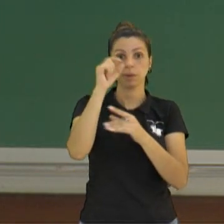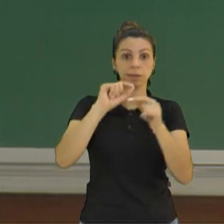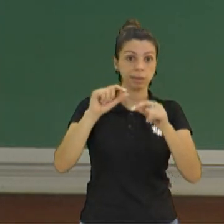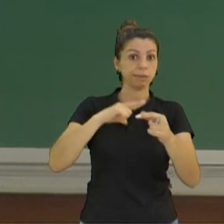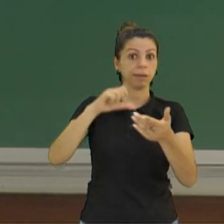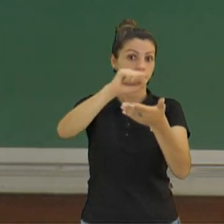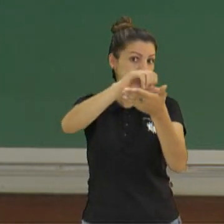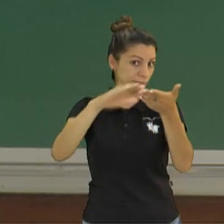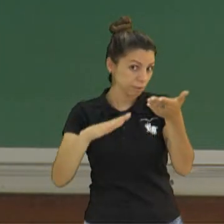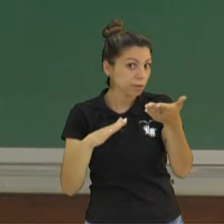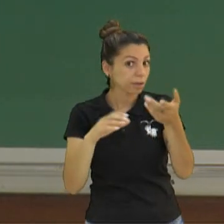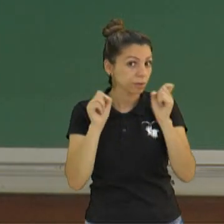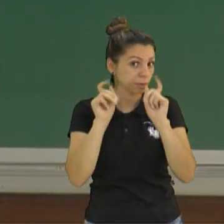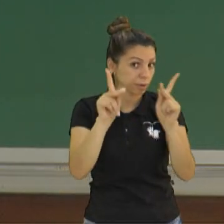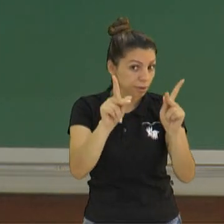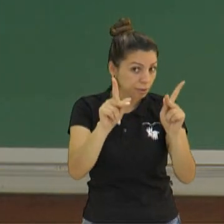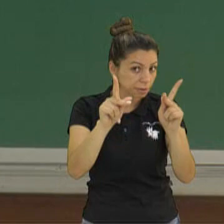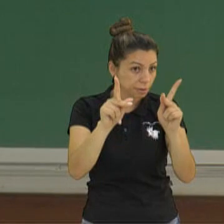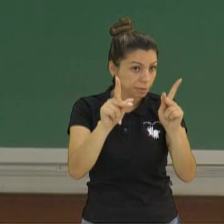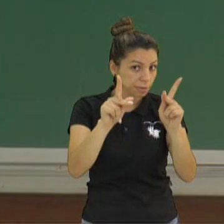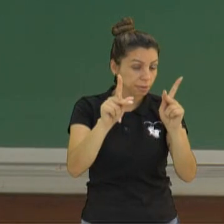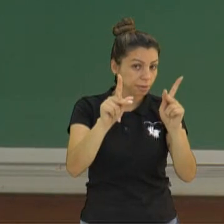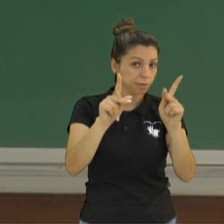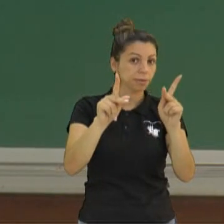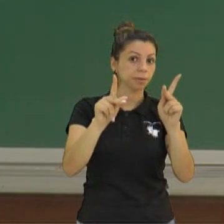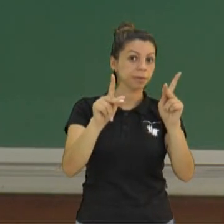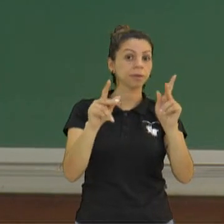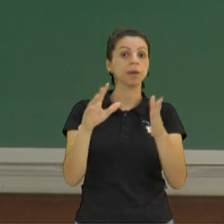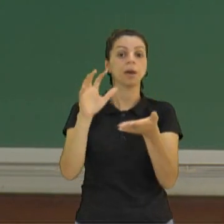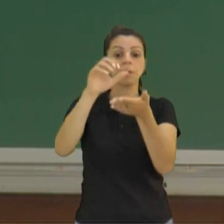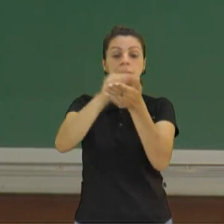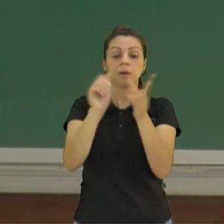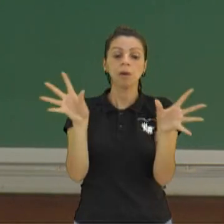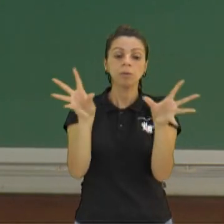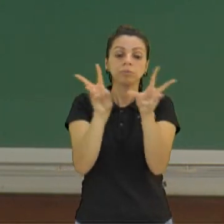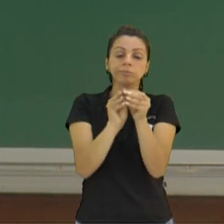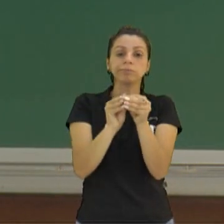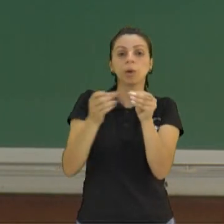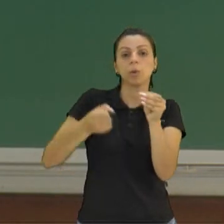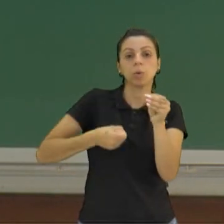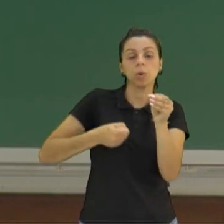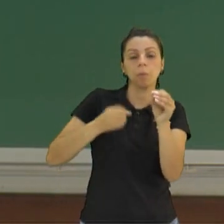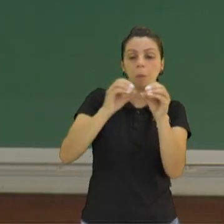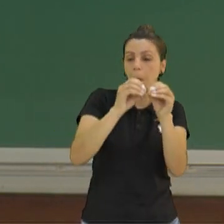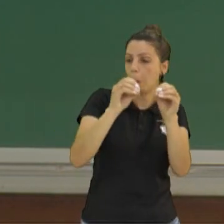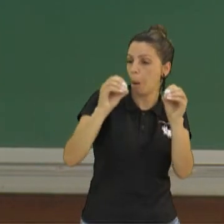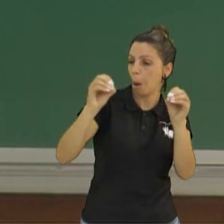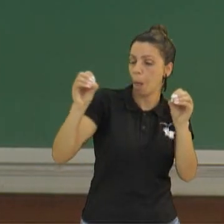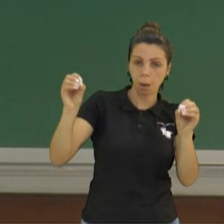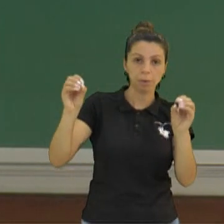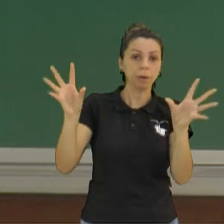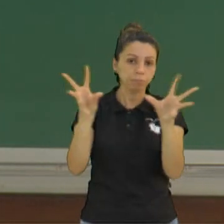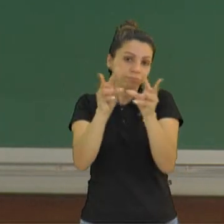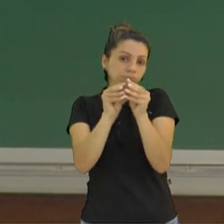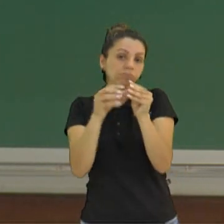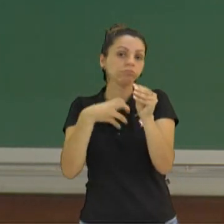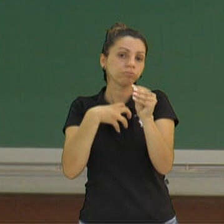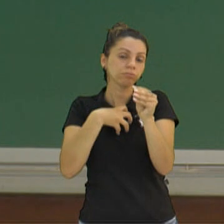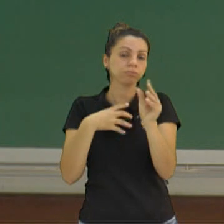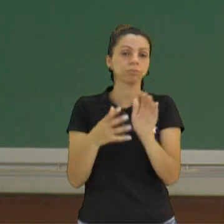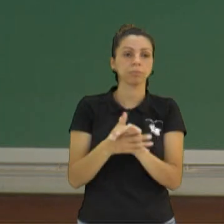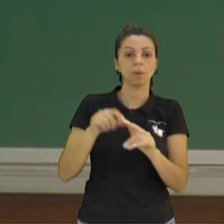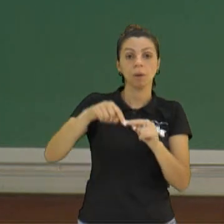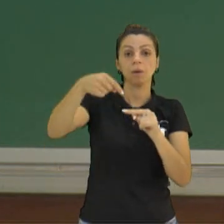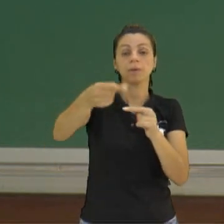temos tarefa. Tá bom? Notação científica é uma maneira de você abreviar a escrita de números com muitos algarismos. Na